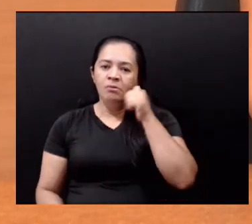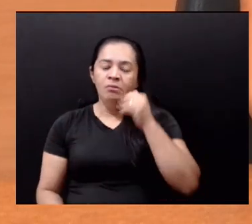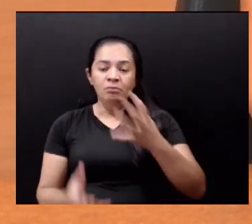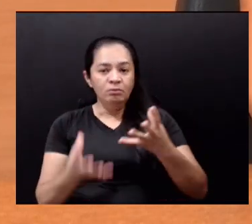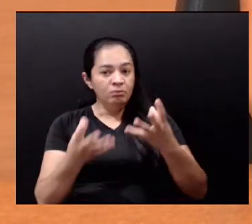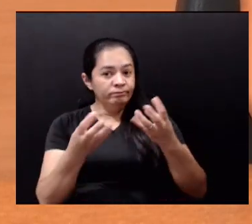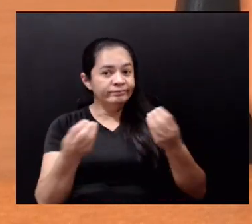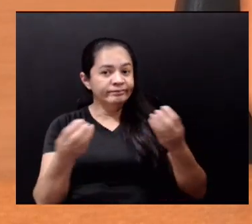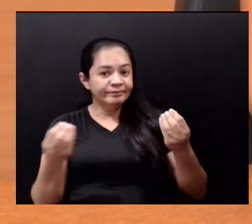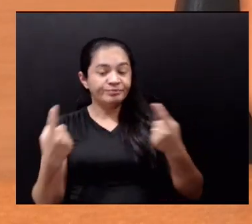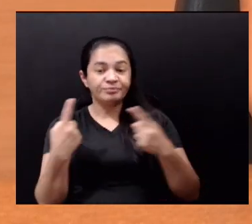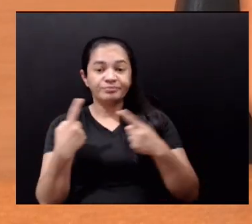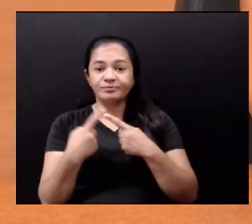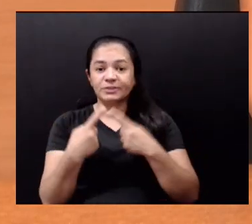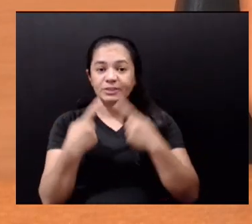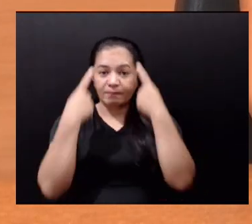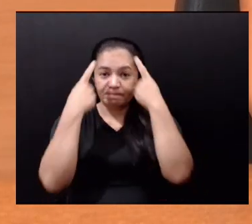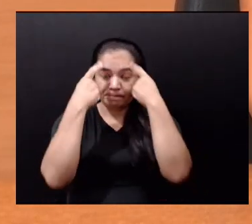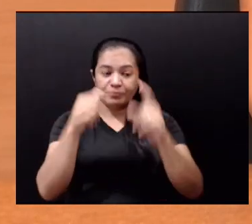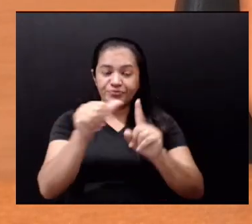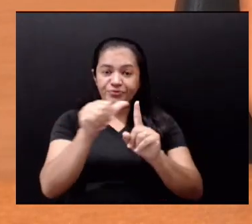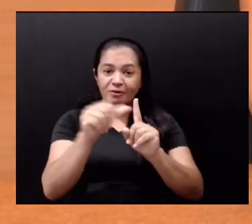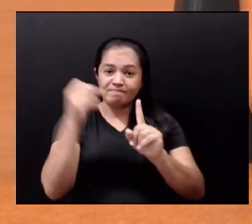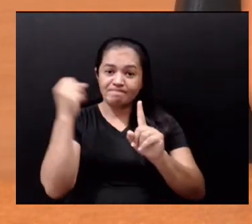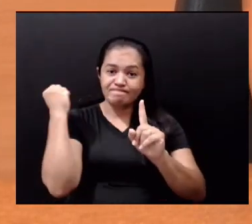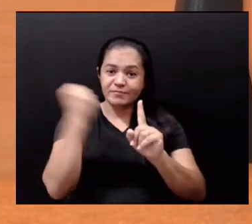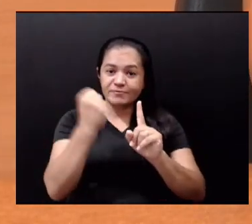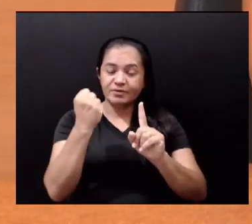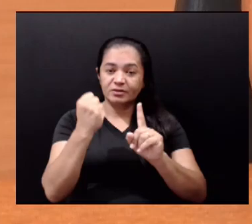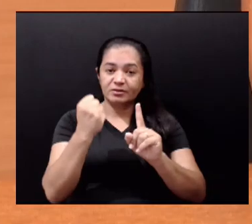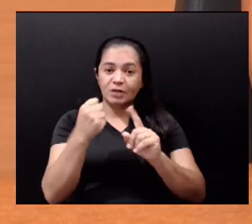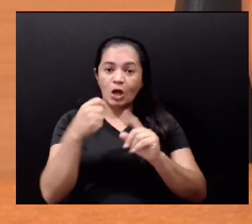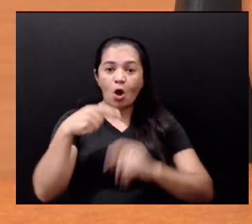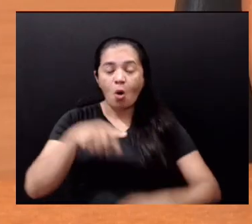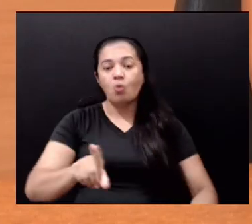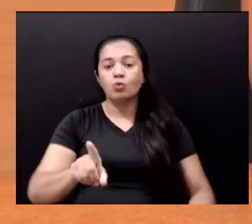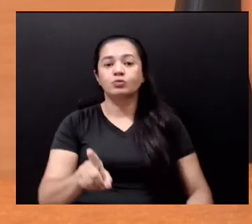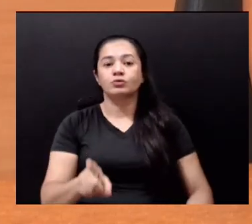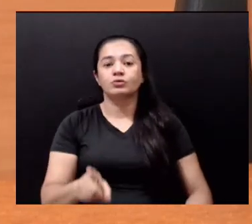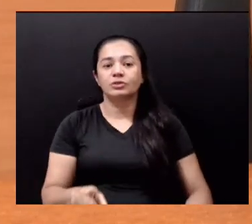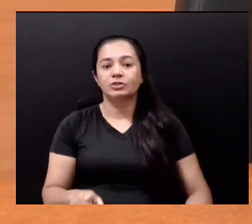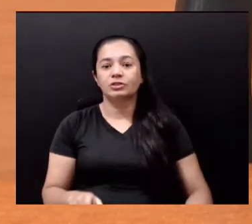última, né, última consequência numa cadeia, né,